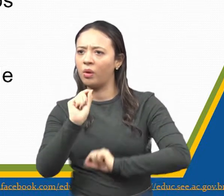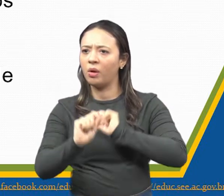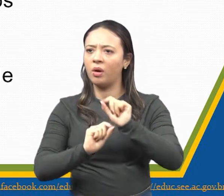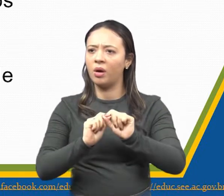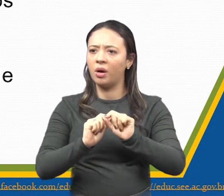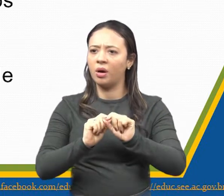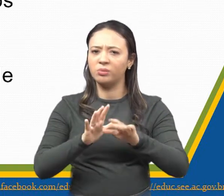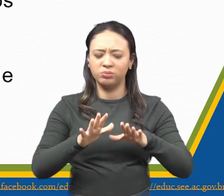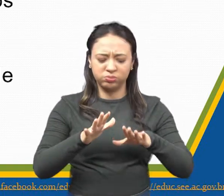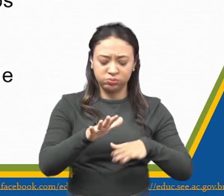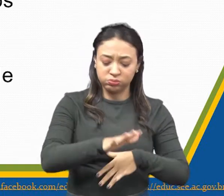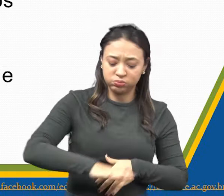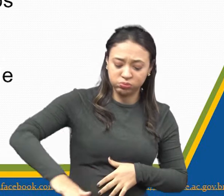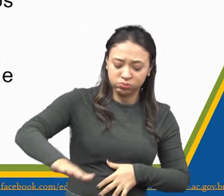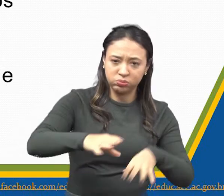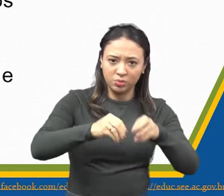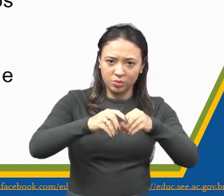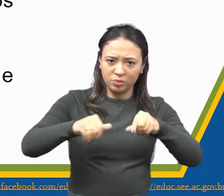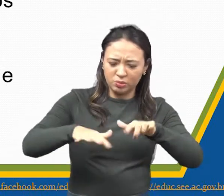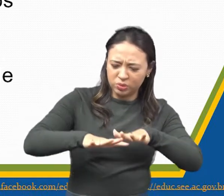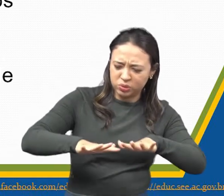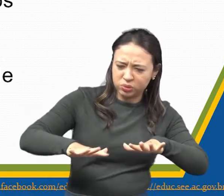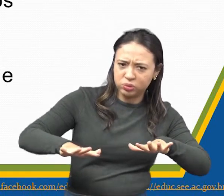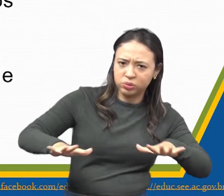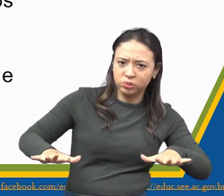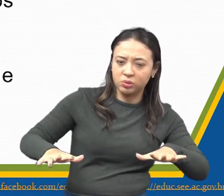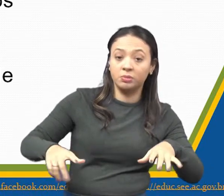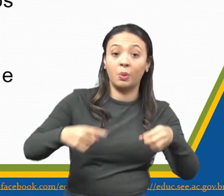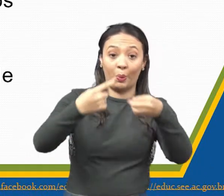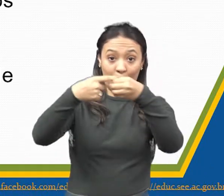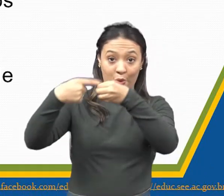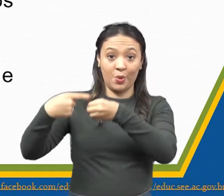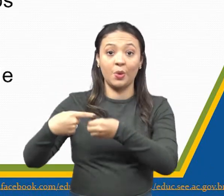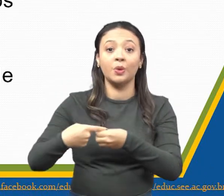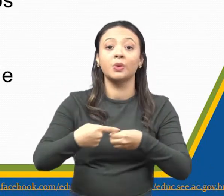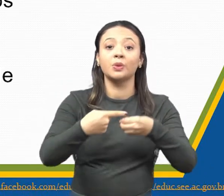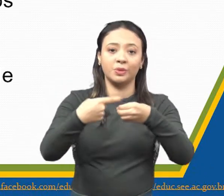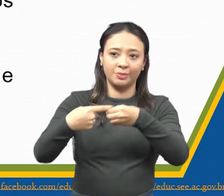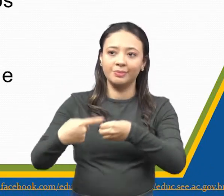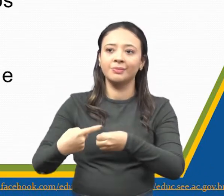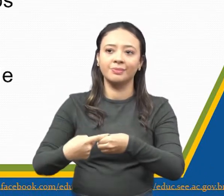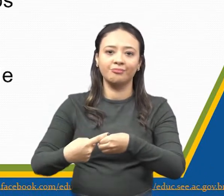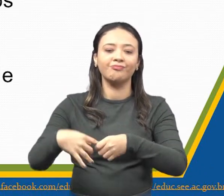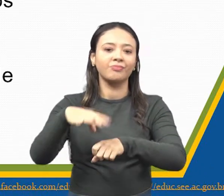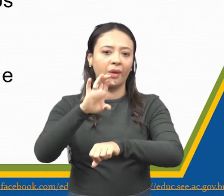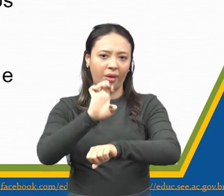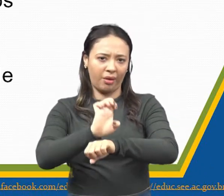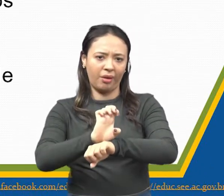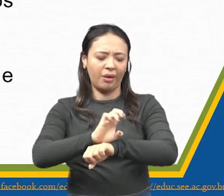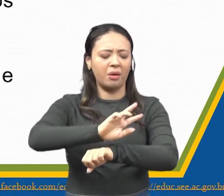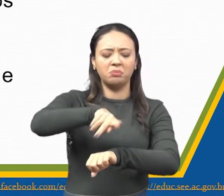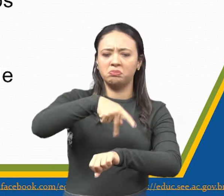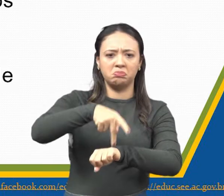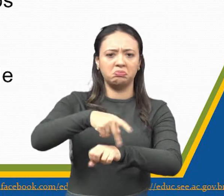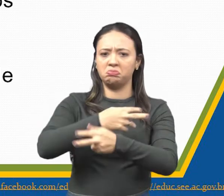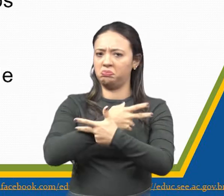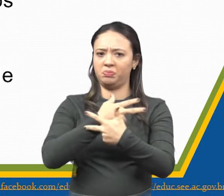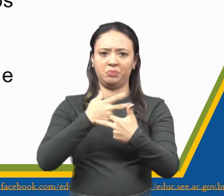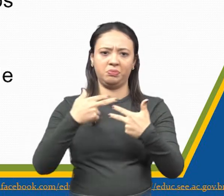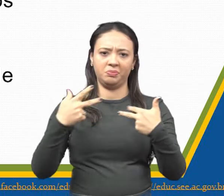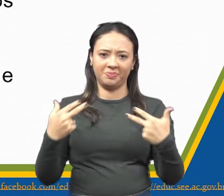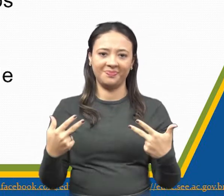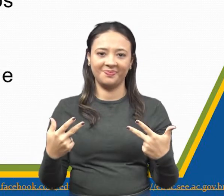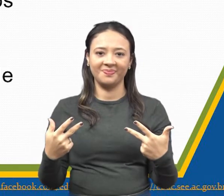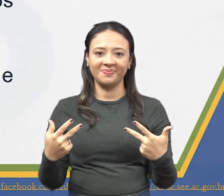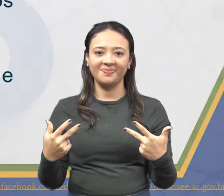Grande extensão de terra, área de município, distrito, estado, país